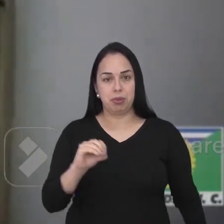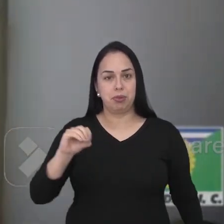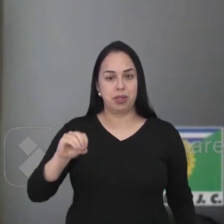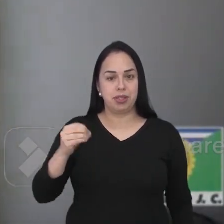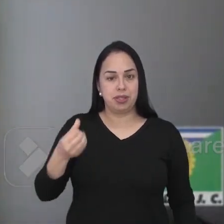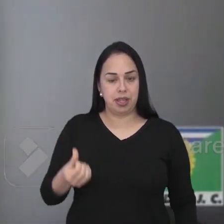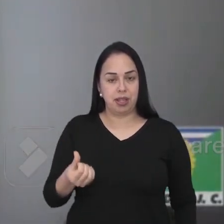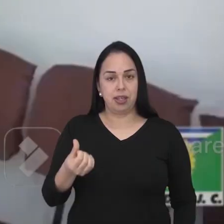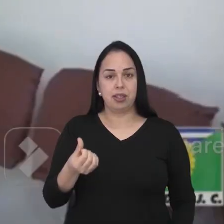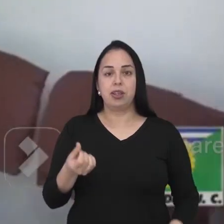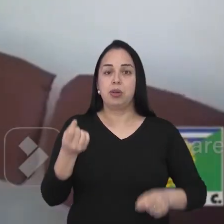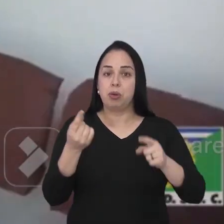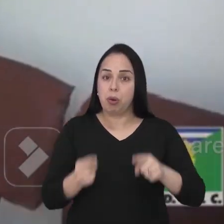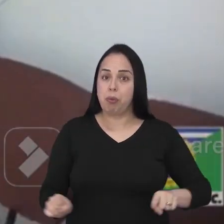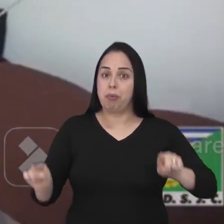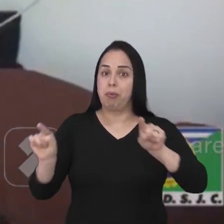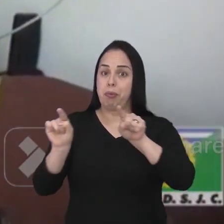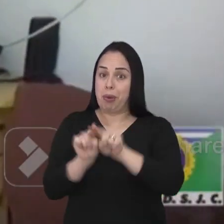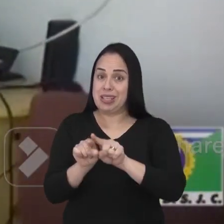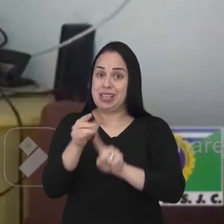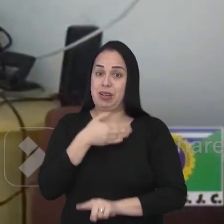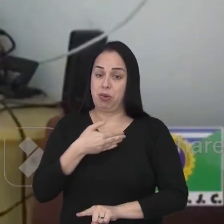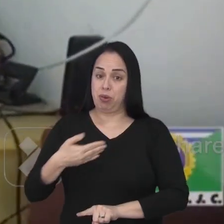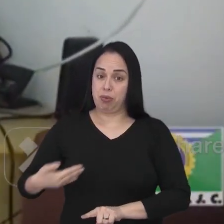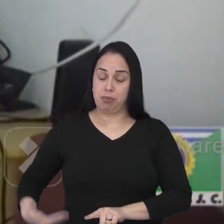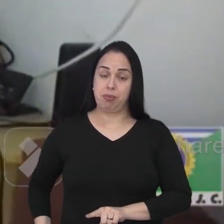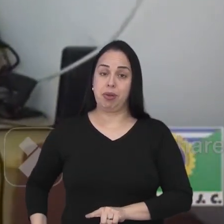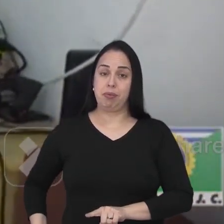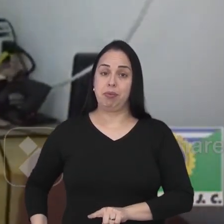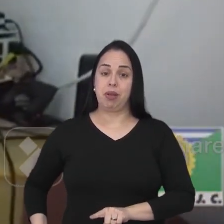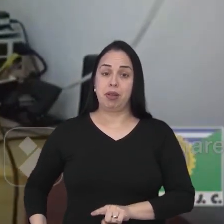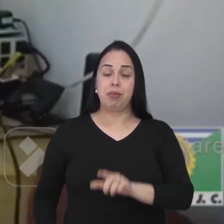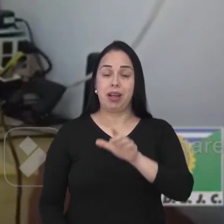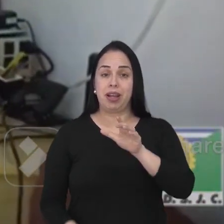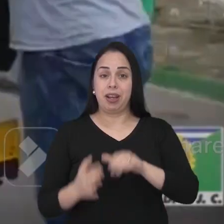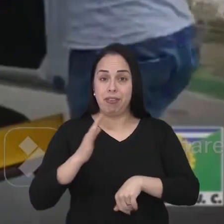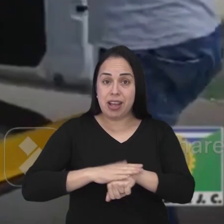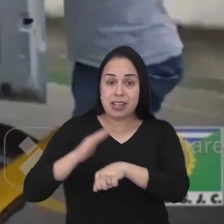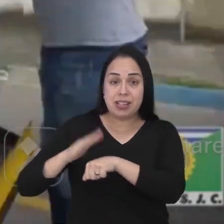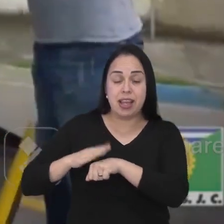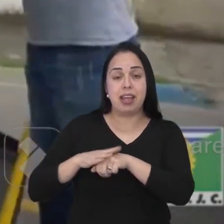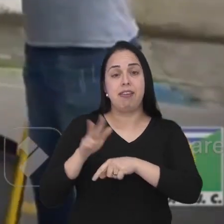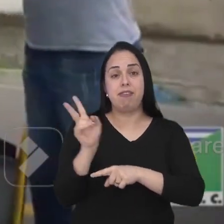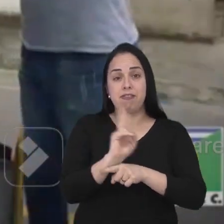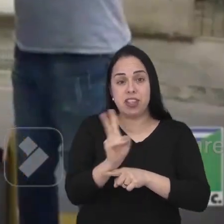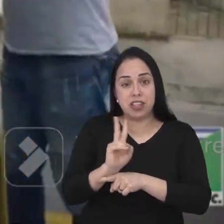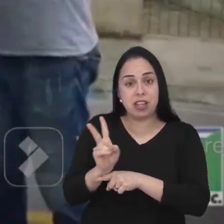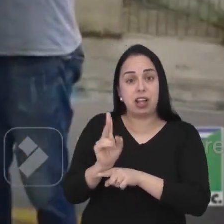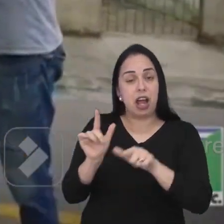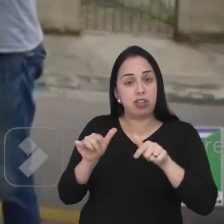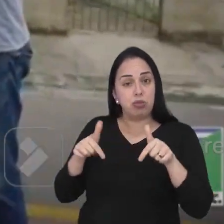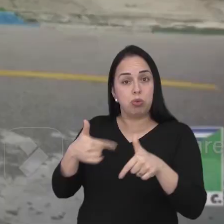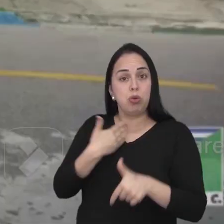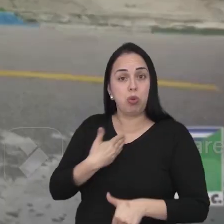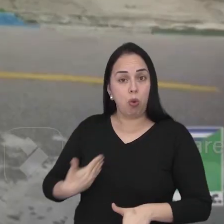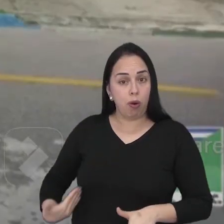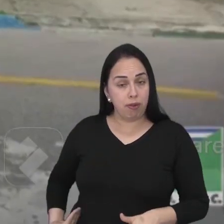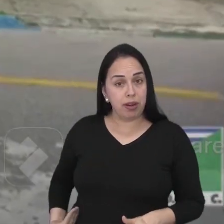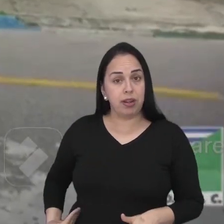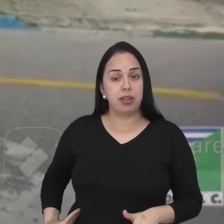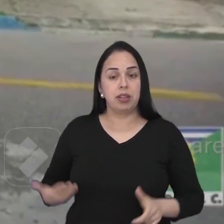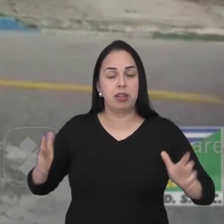a entidade atua junto a órgãos governamentais para a criação, execução e fiscalização de